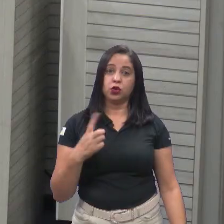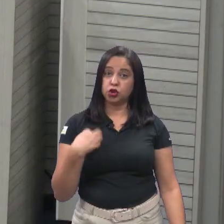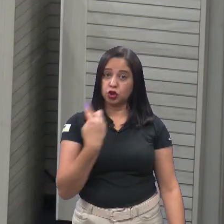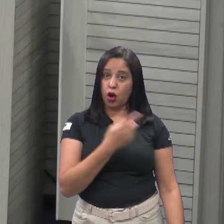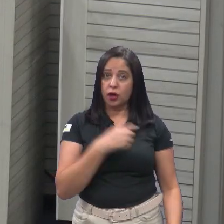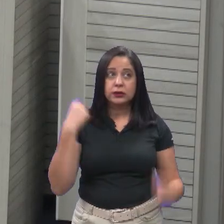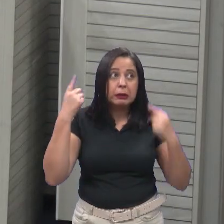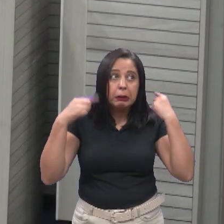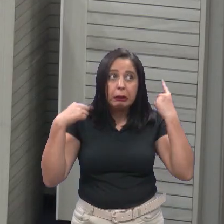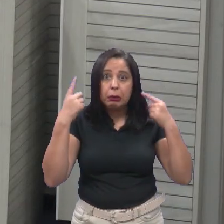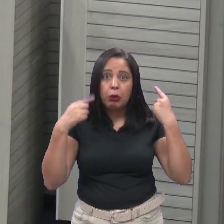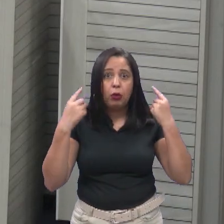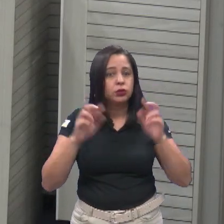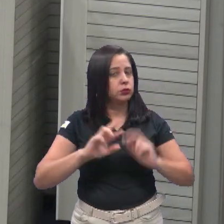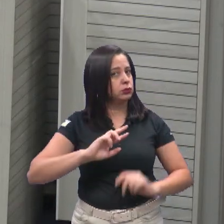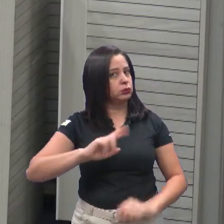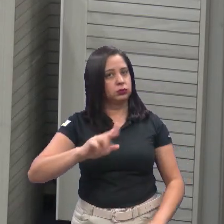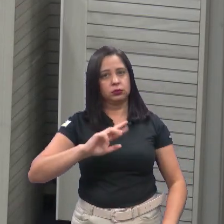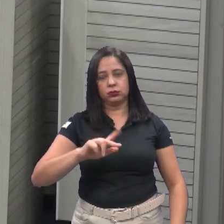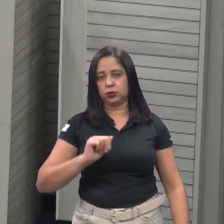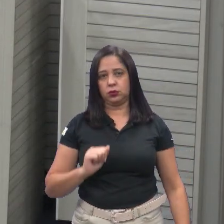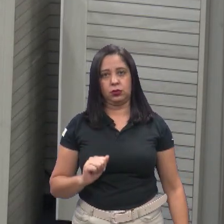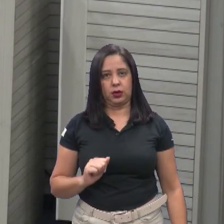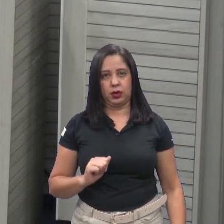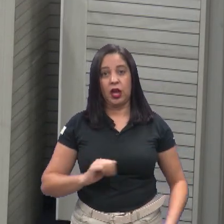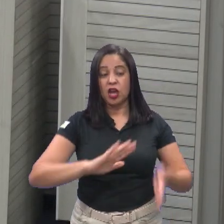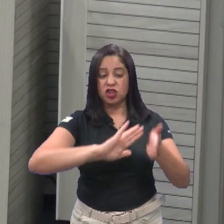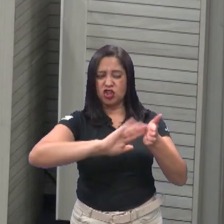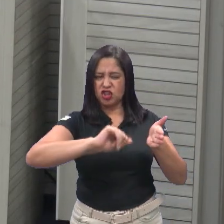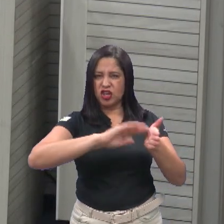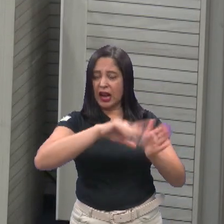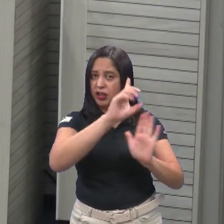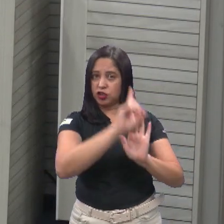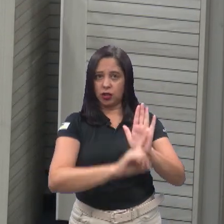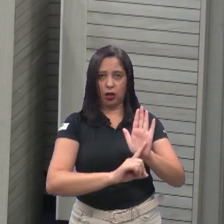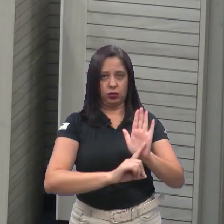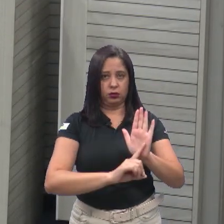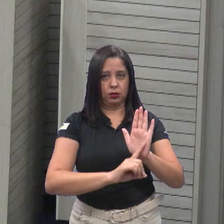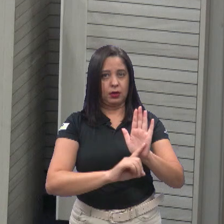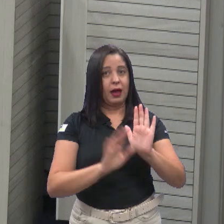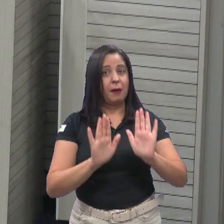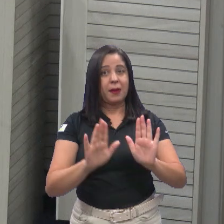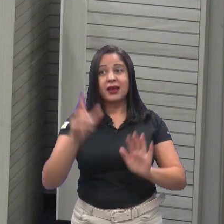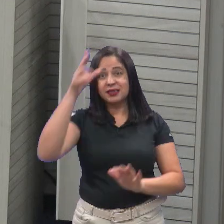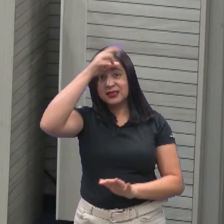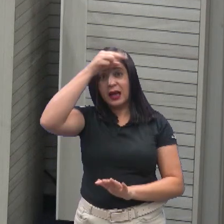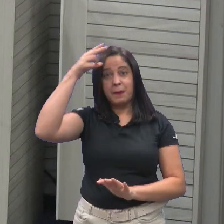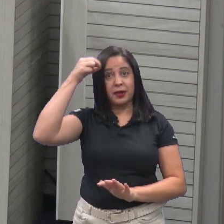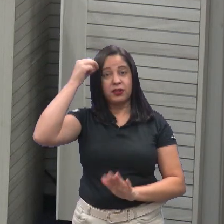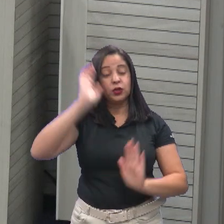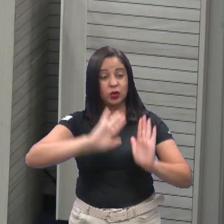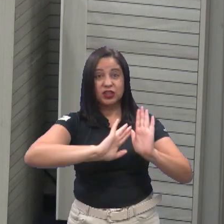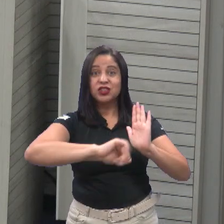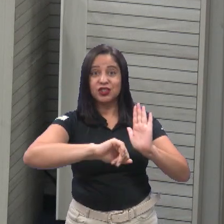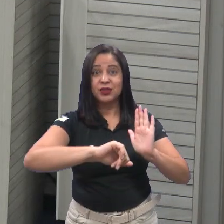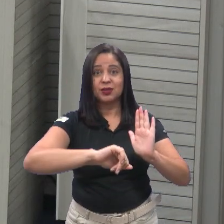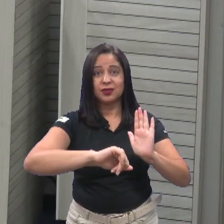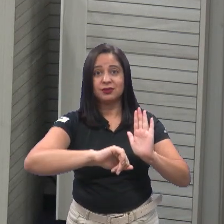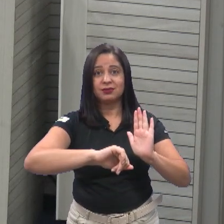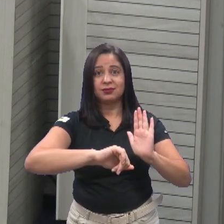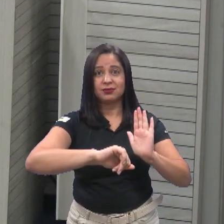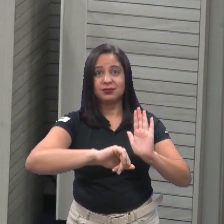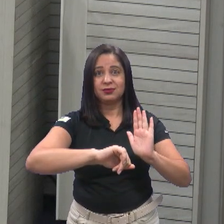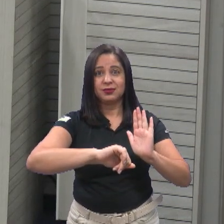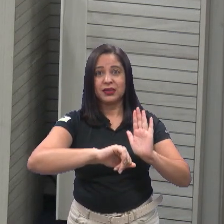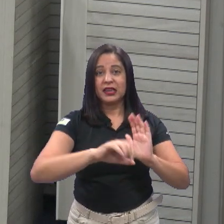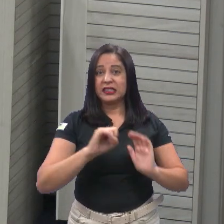de retirar um direito adquirido dos usuários de transporte especial. Mas a prefeitura retirou, senhores vereadores, né? Se nós